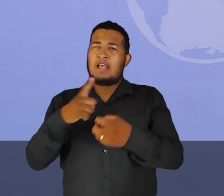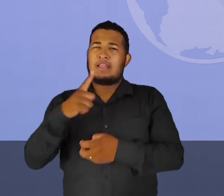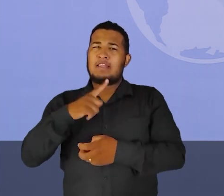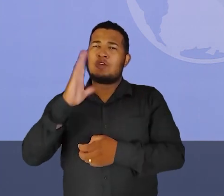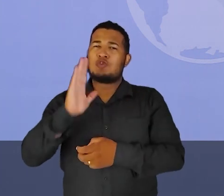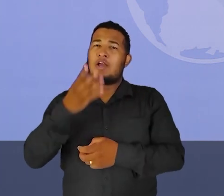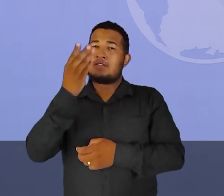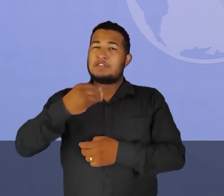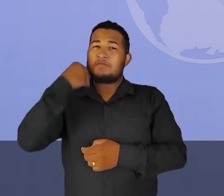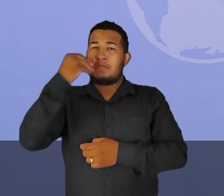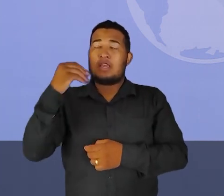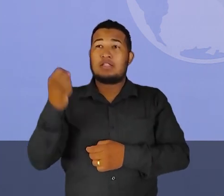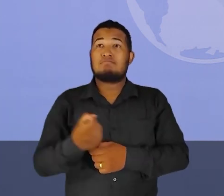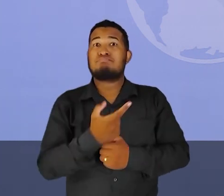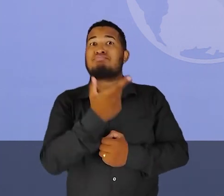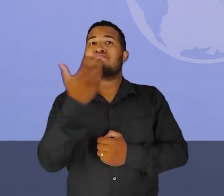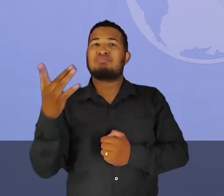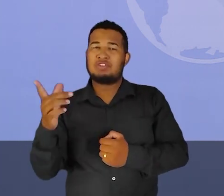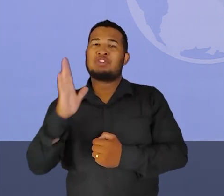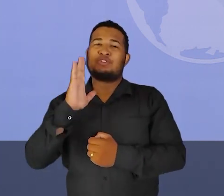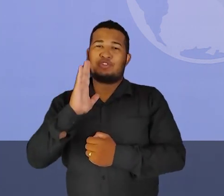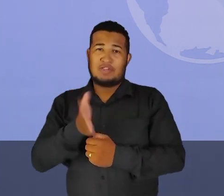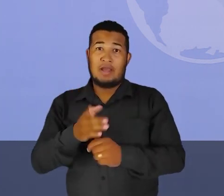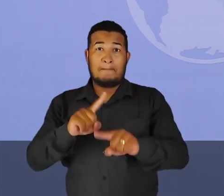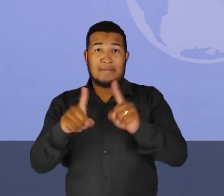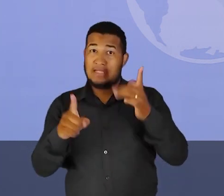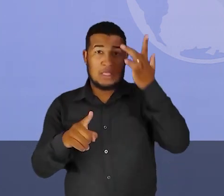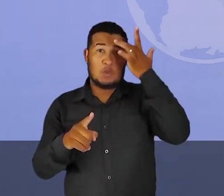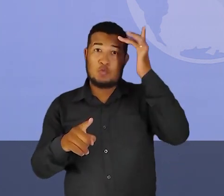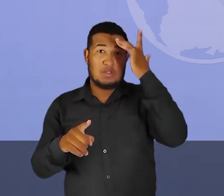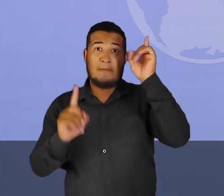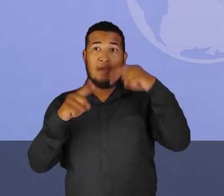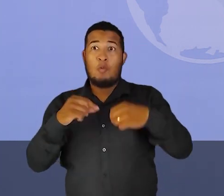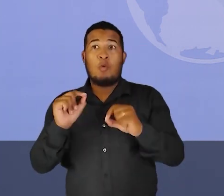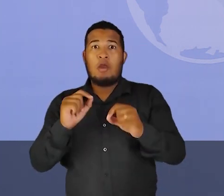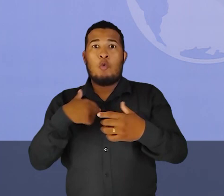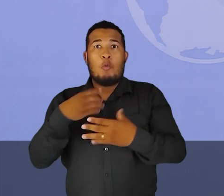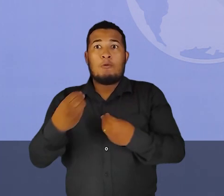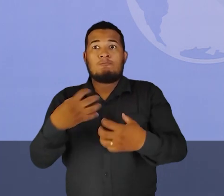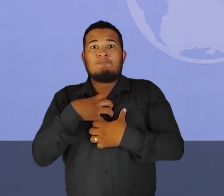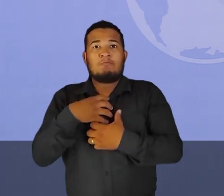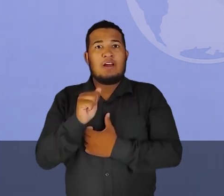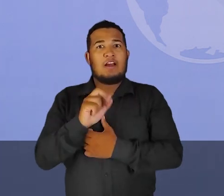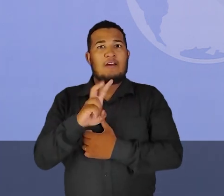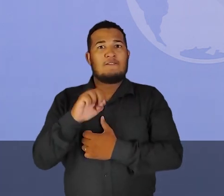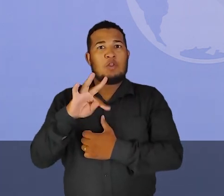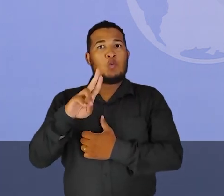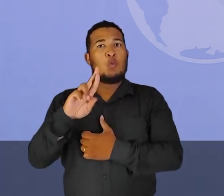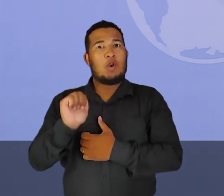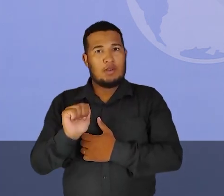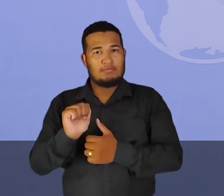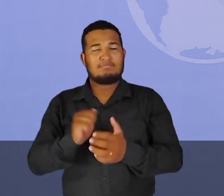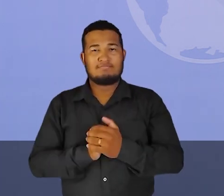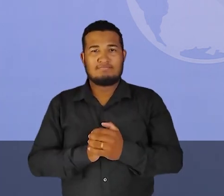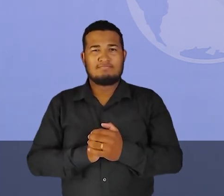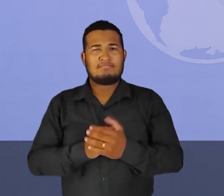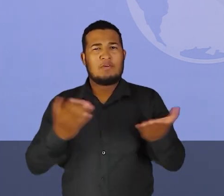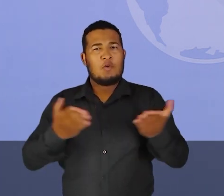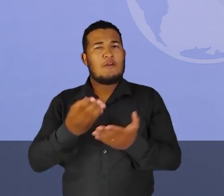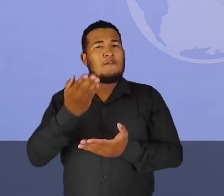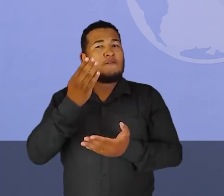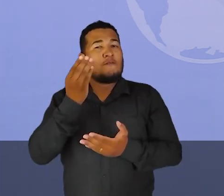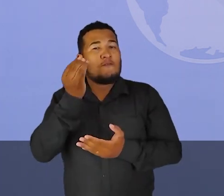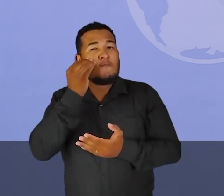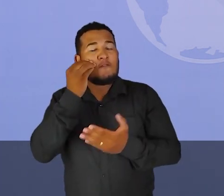vivenciado muitas dessas práticas e não sabia que era uma prática corporal de aventura. Vamos conhecer agora os objetivos dessa